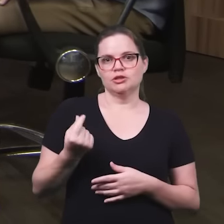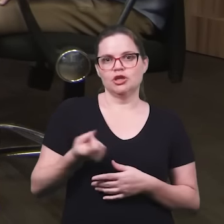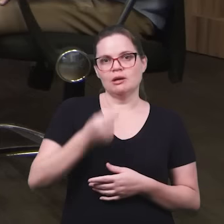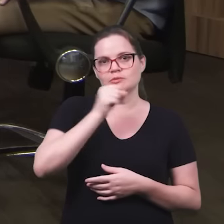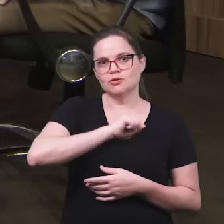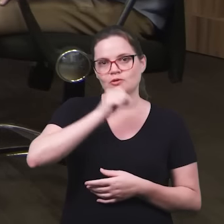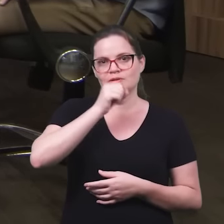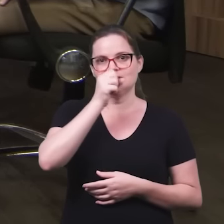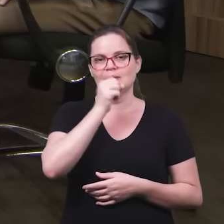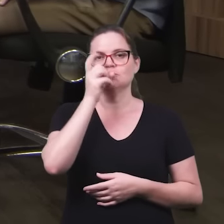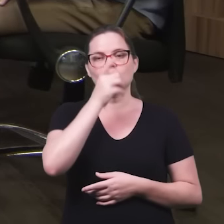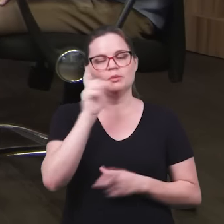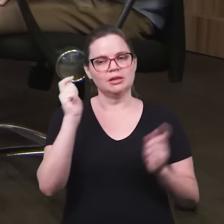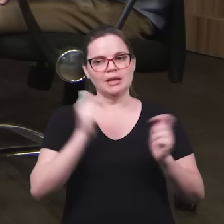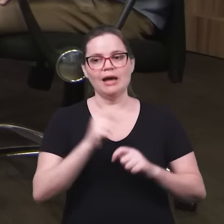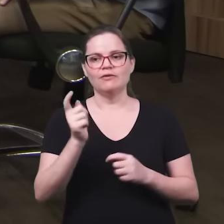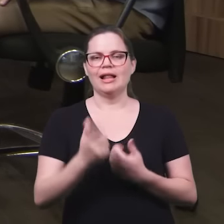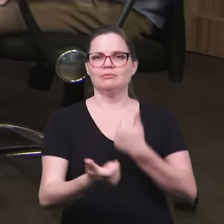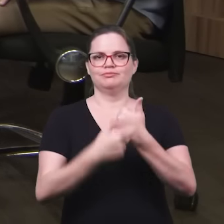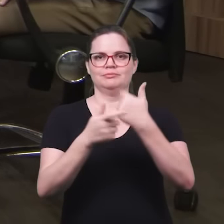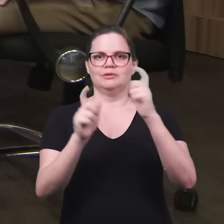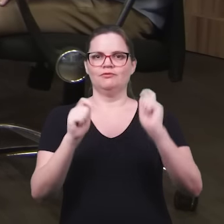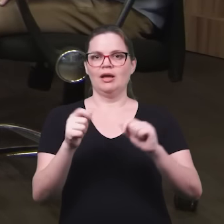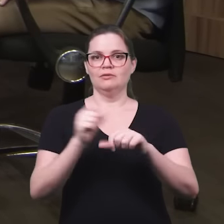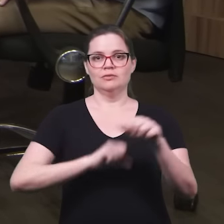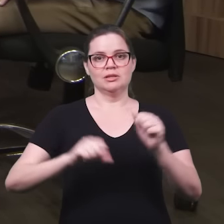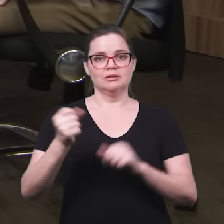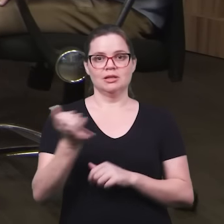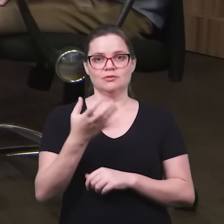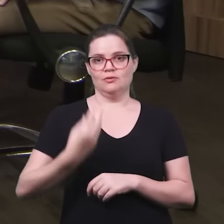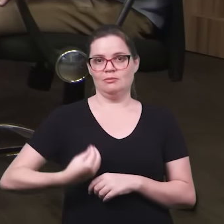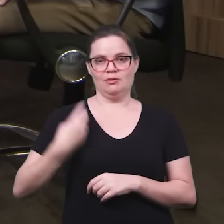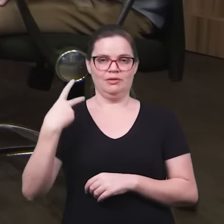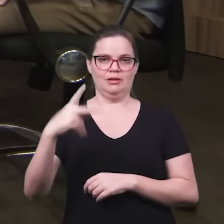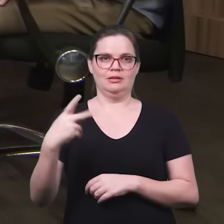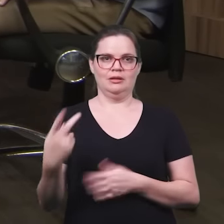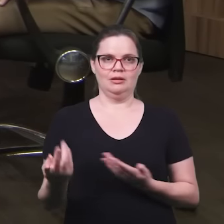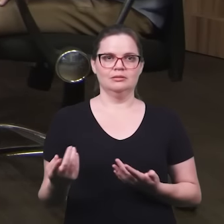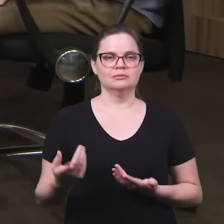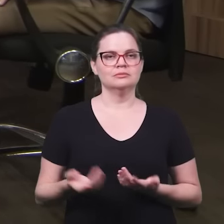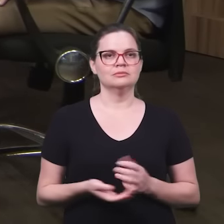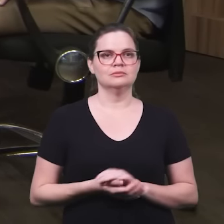semana. Então, você transformou, de certa forma, a realidade daquela família. Uhum.